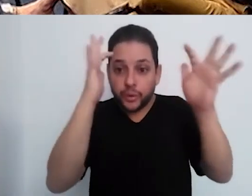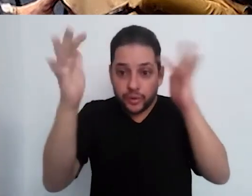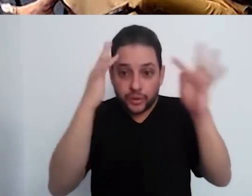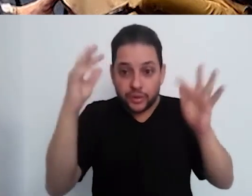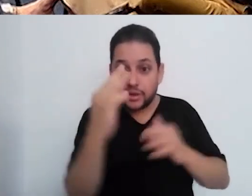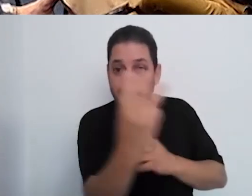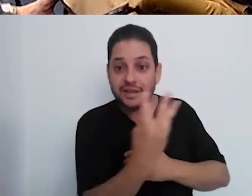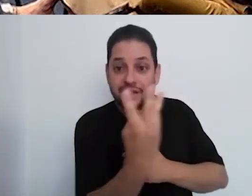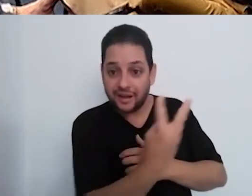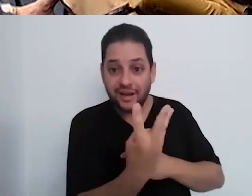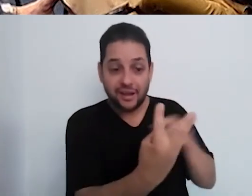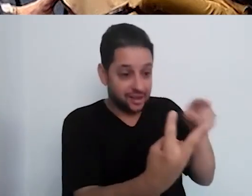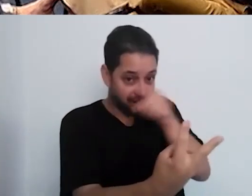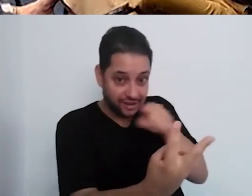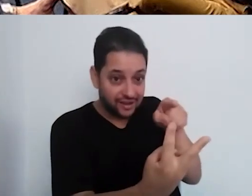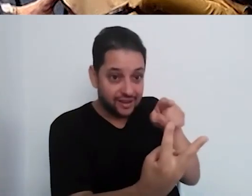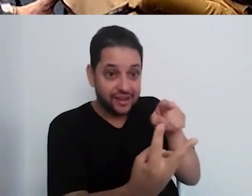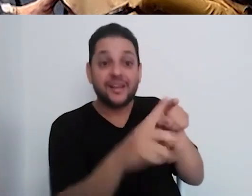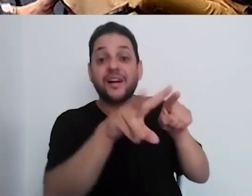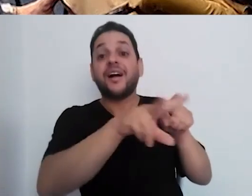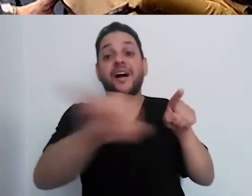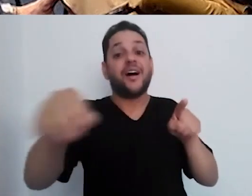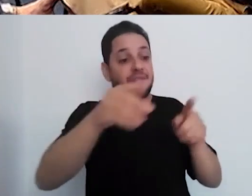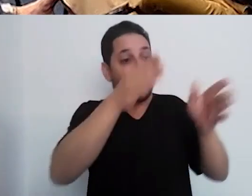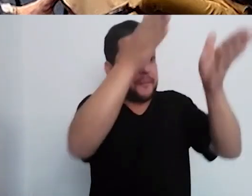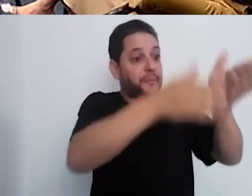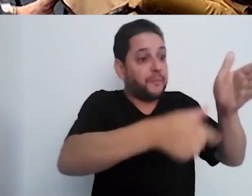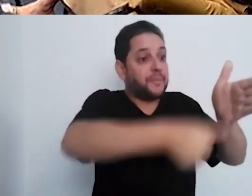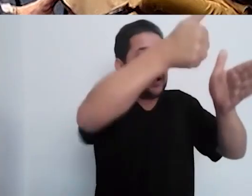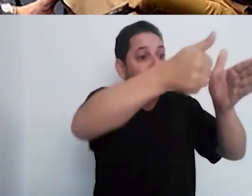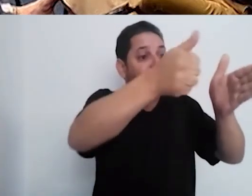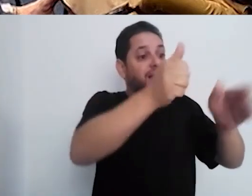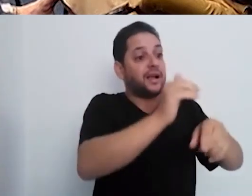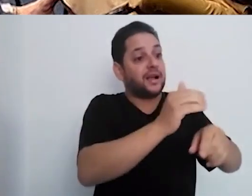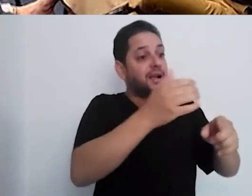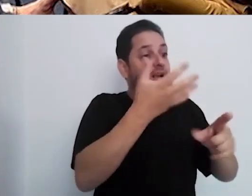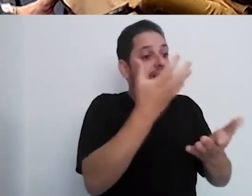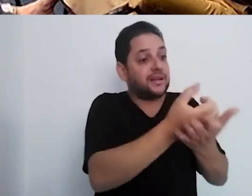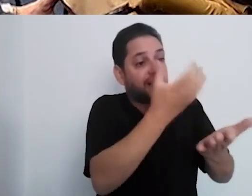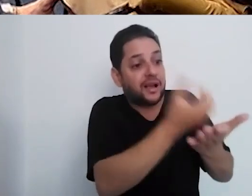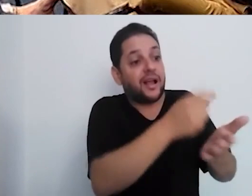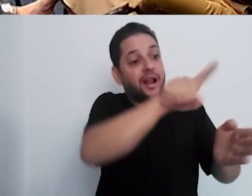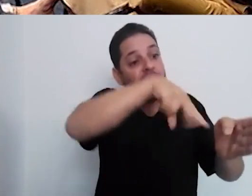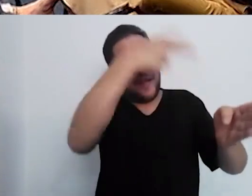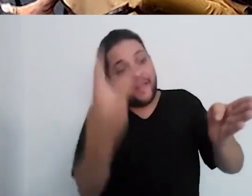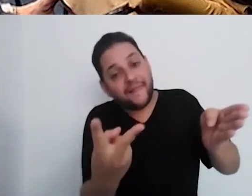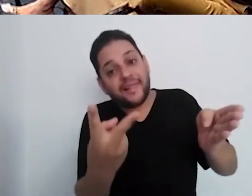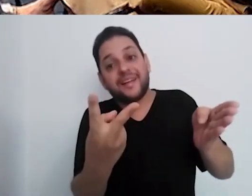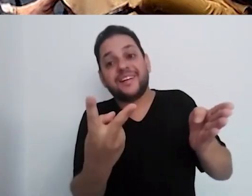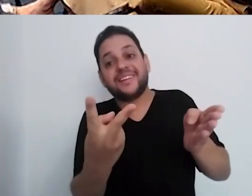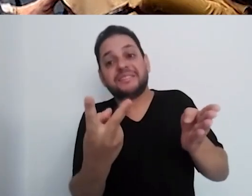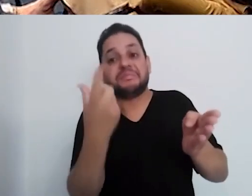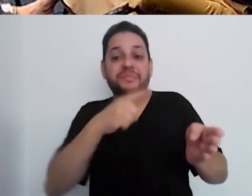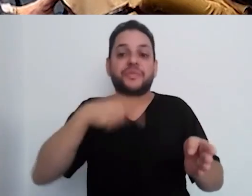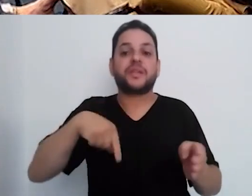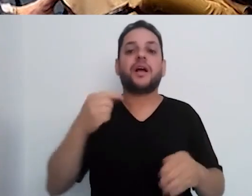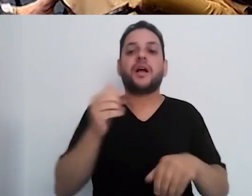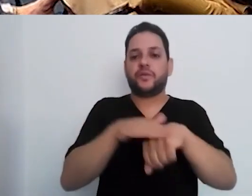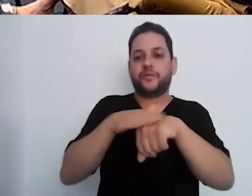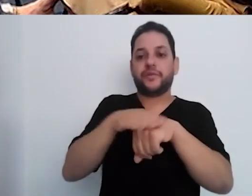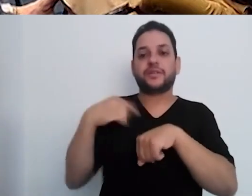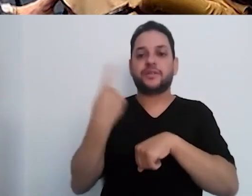é isso que vai fazer juntar os episódios. E aí a gente fez assim, a gente passou a gravar essas conversas que a gente estava